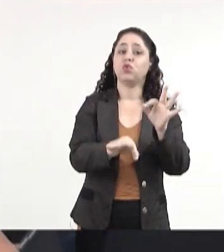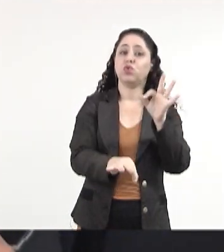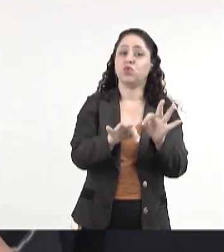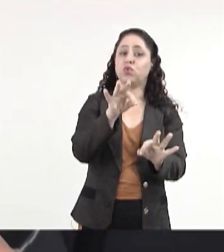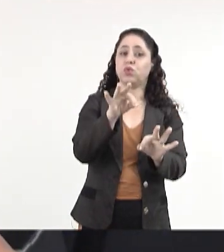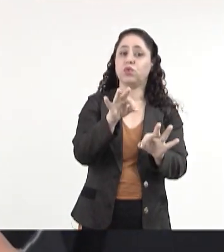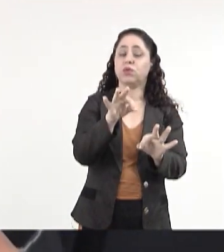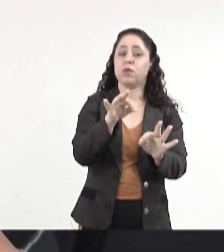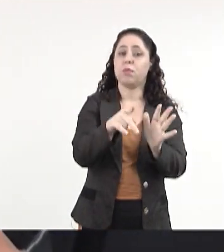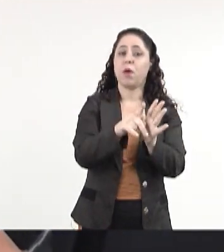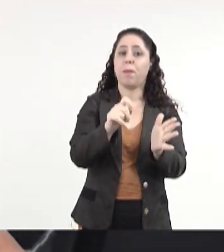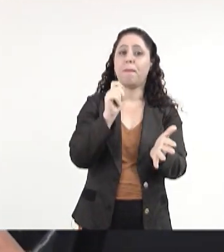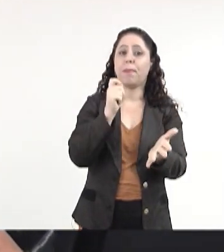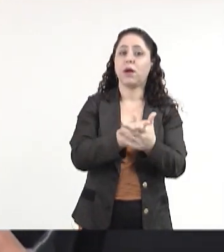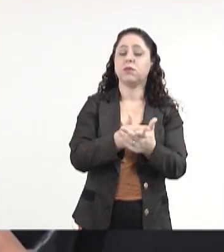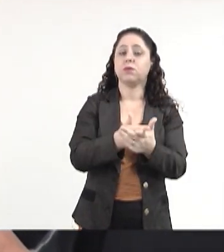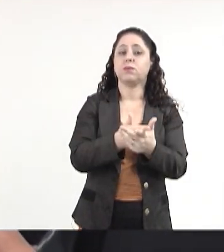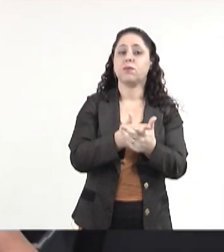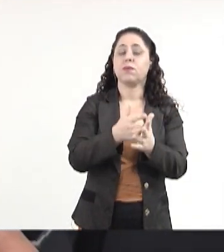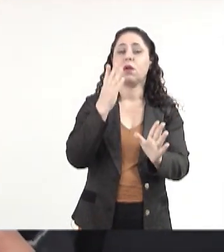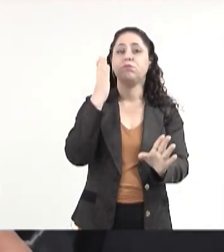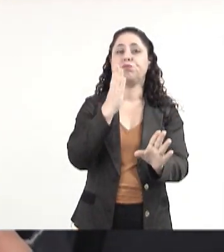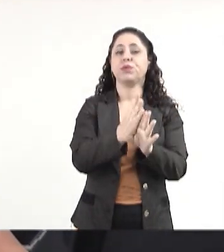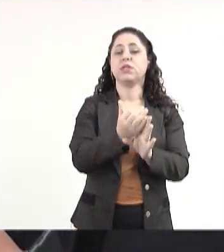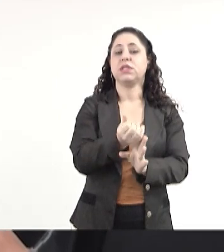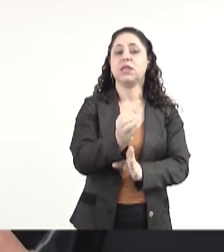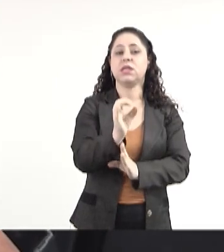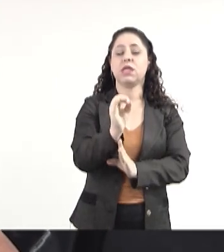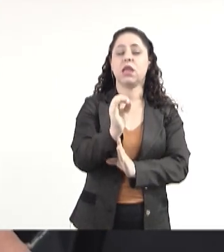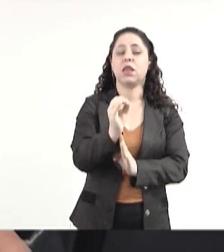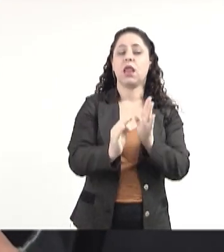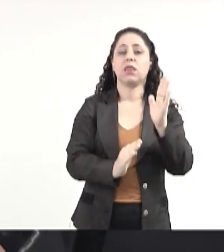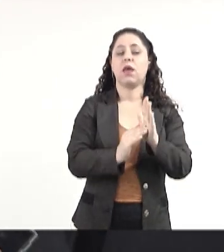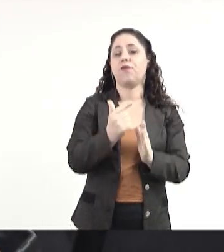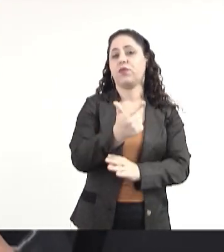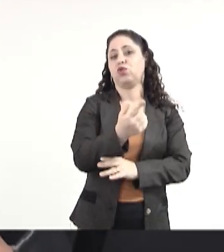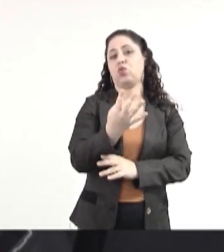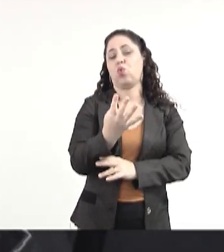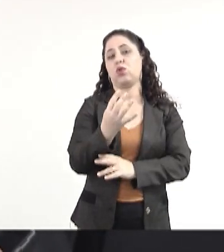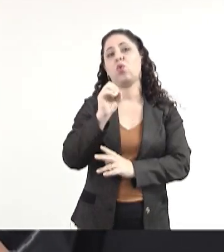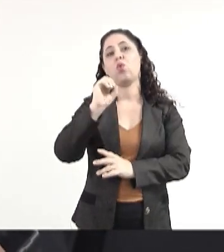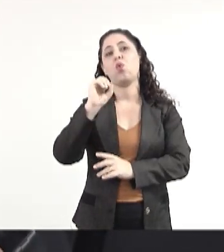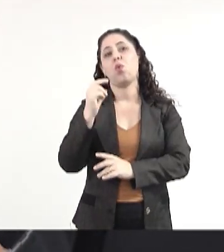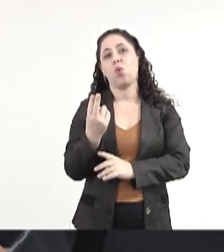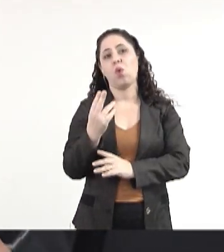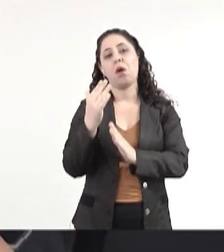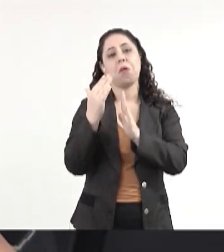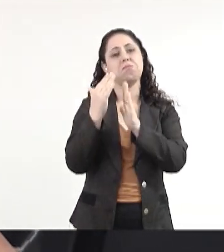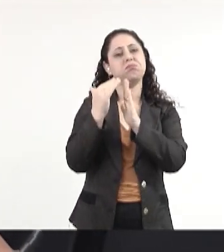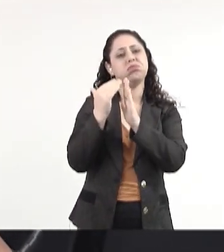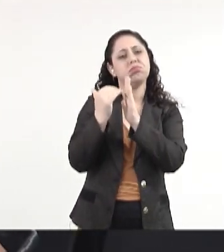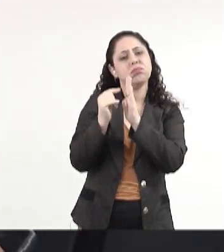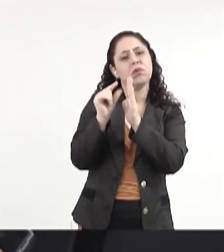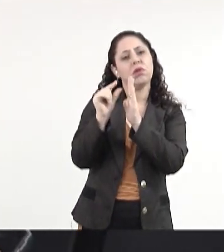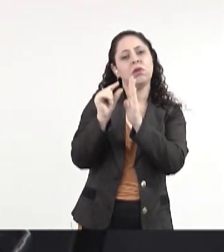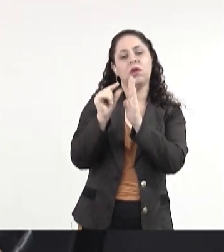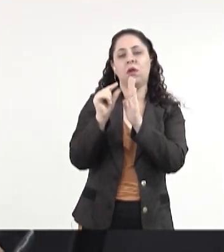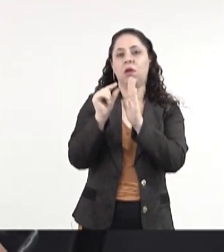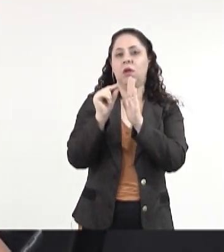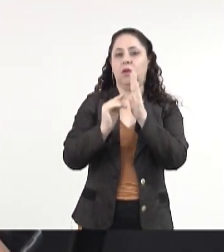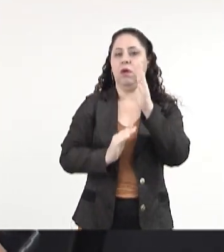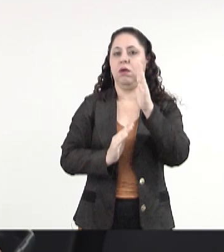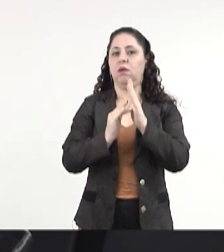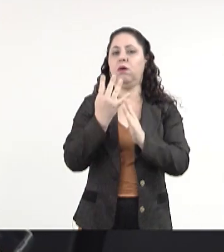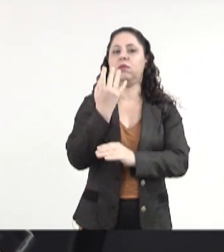juros, para os pagamentos à vista, 60% até 24%, ou um desconto menor até